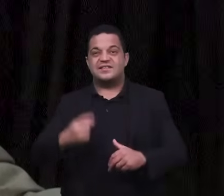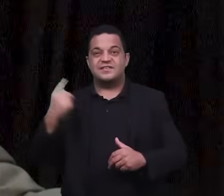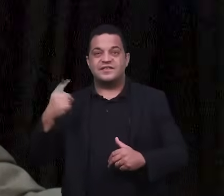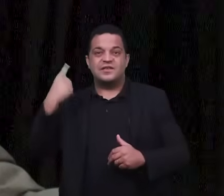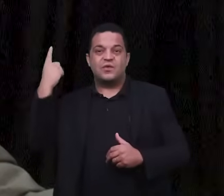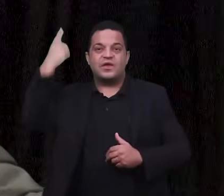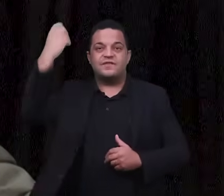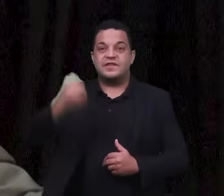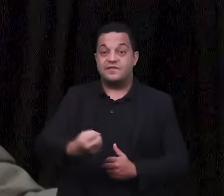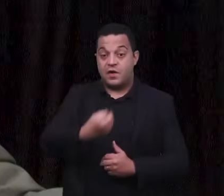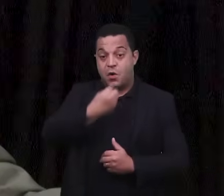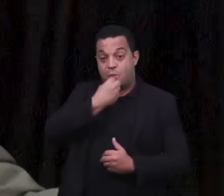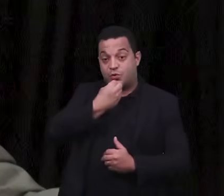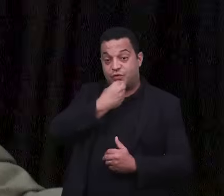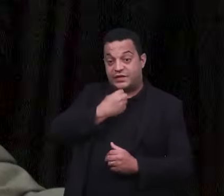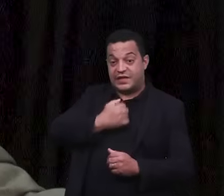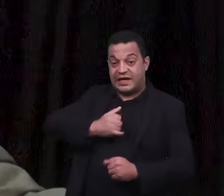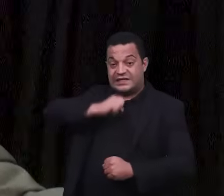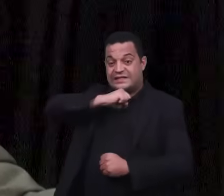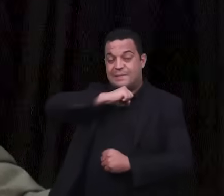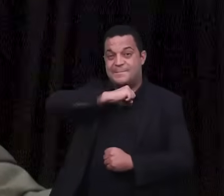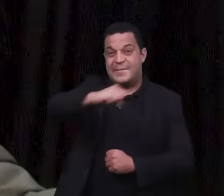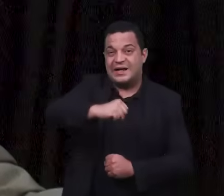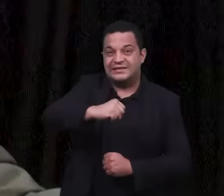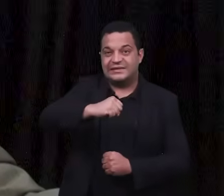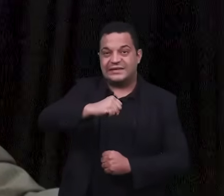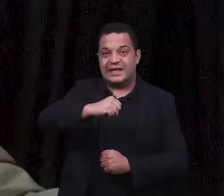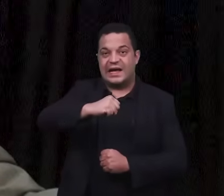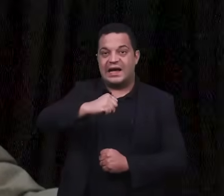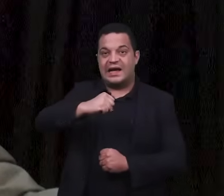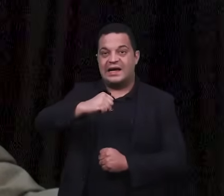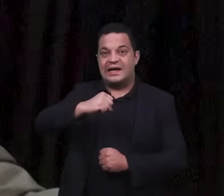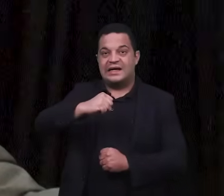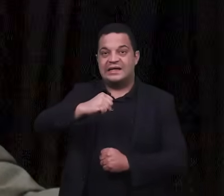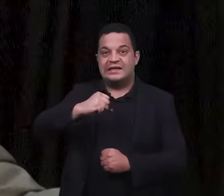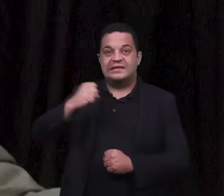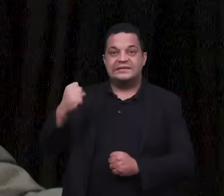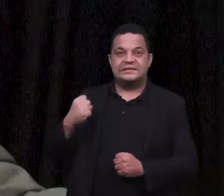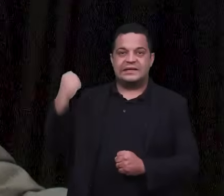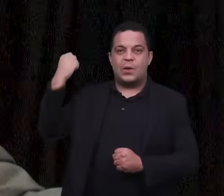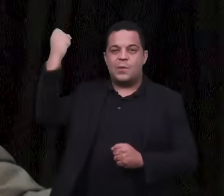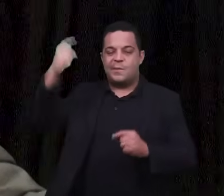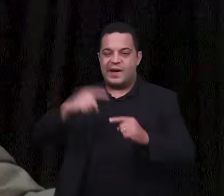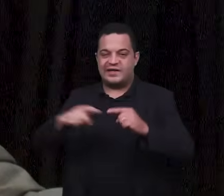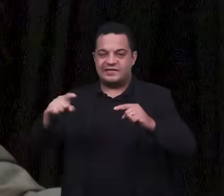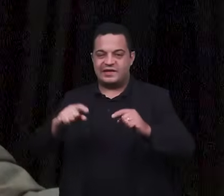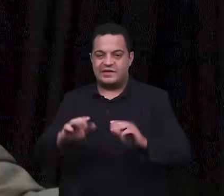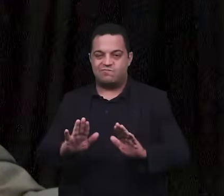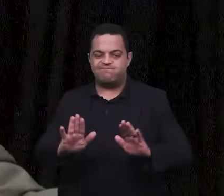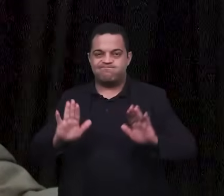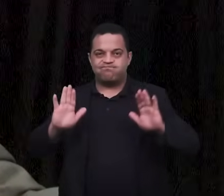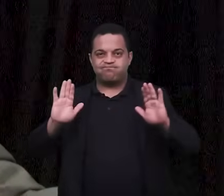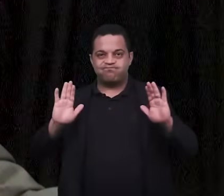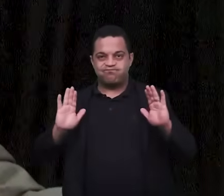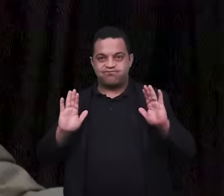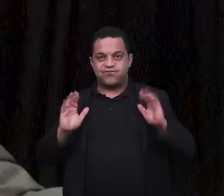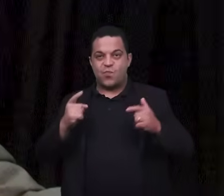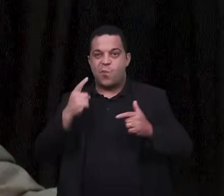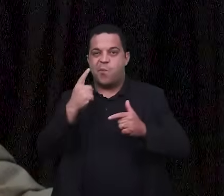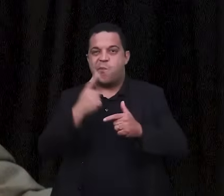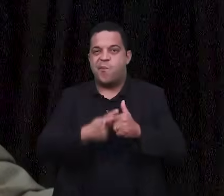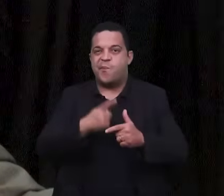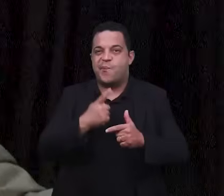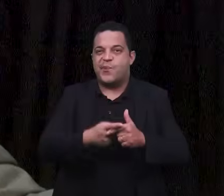matar Saul, de atingir Saul. Davi teve essa oportunidade. E ele não tocou. Por quê? Porque